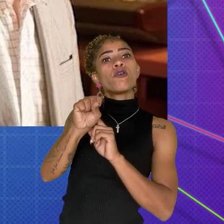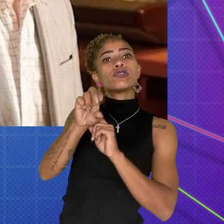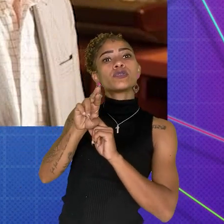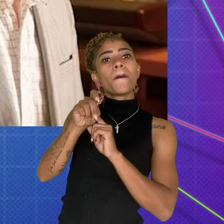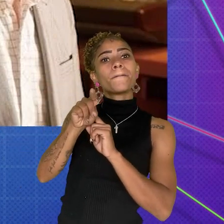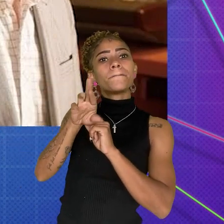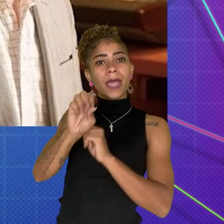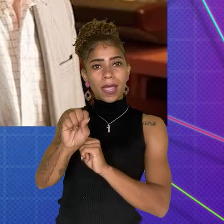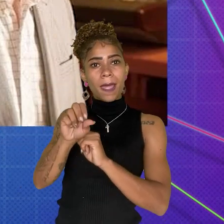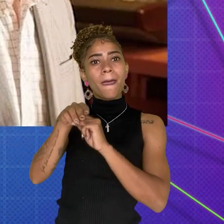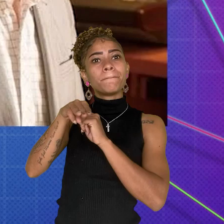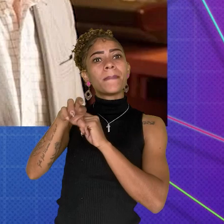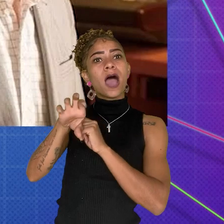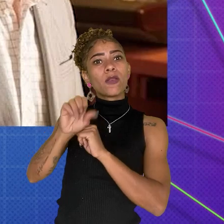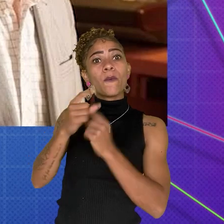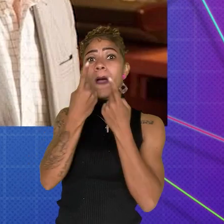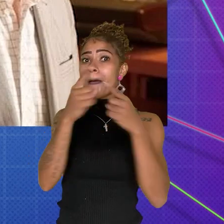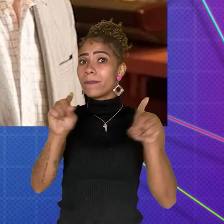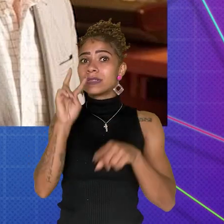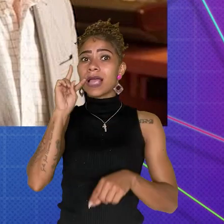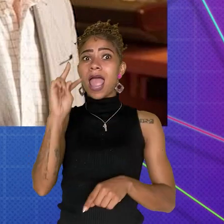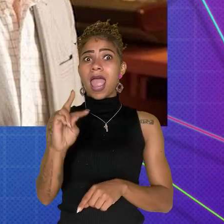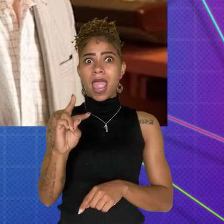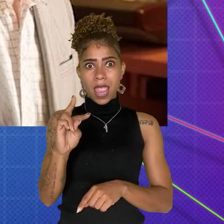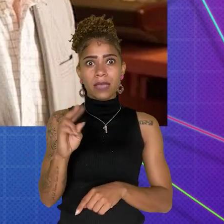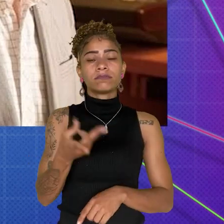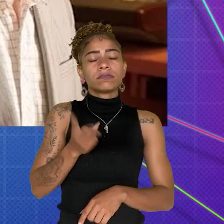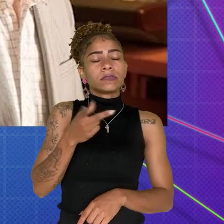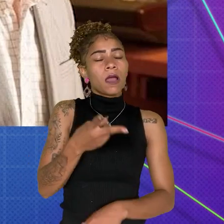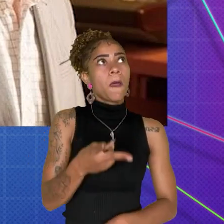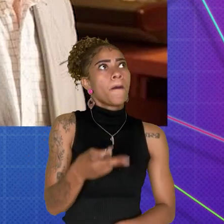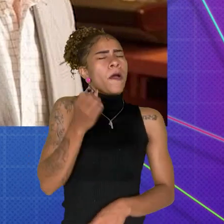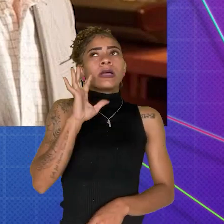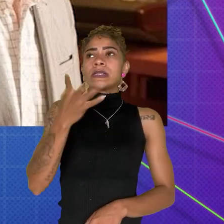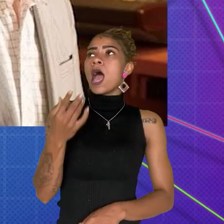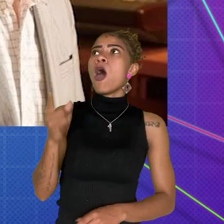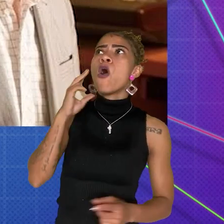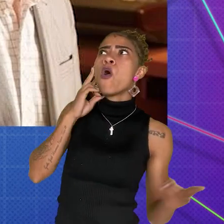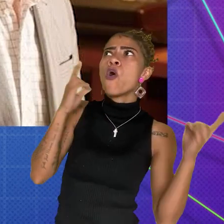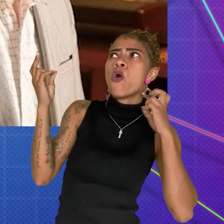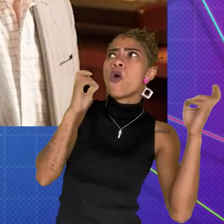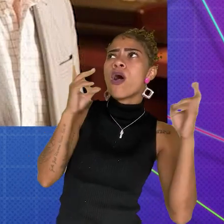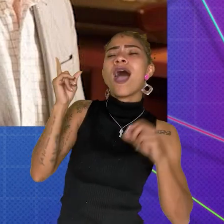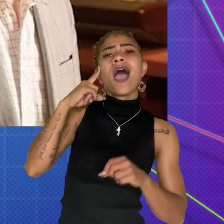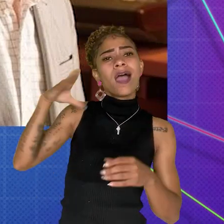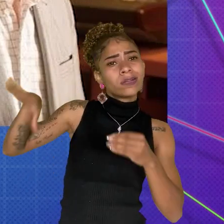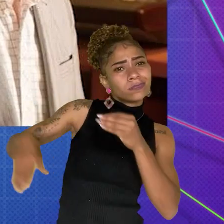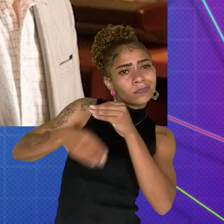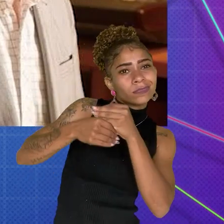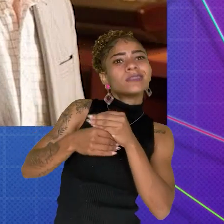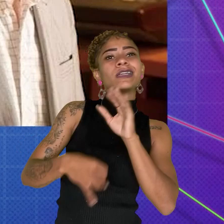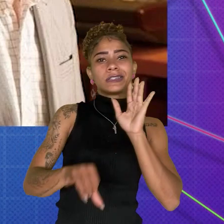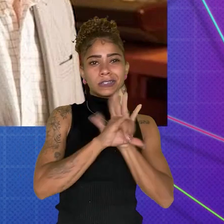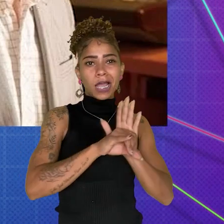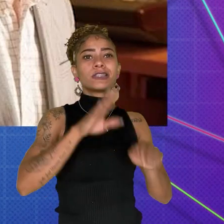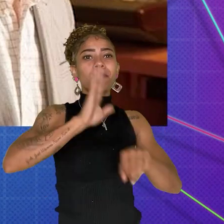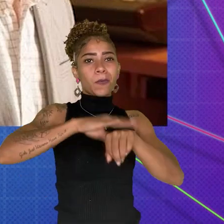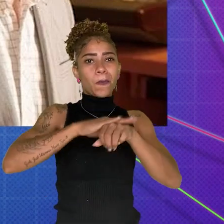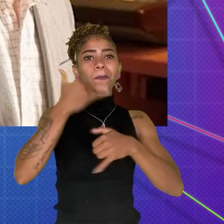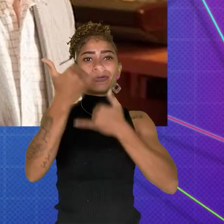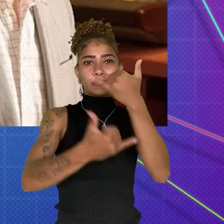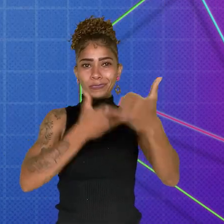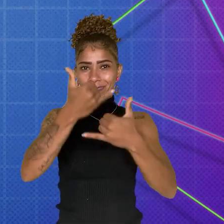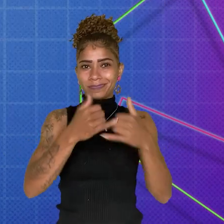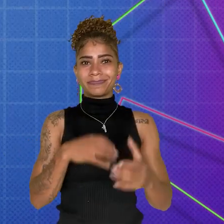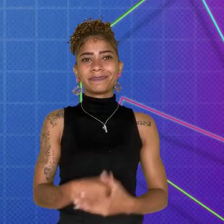The Legend of Zelda. Sua música é muitas vezes reconhecida instantaneamente pelos jogadores e se tornou parte integrante da identidade da